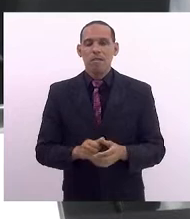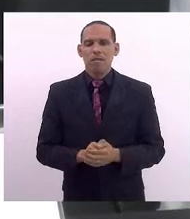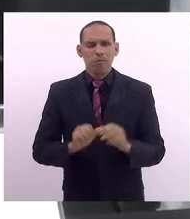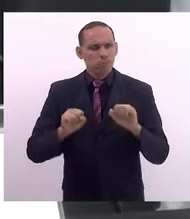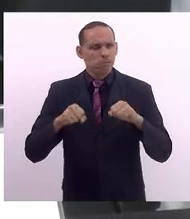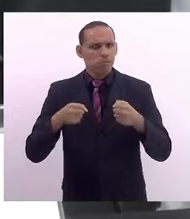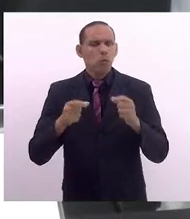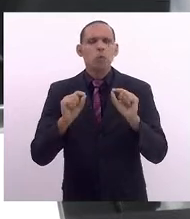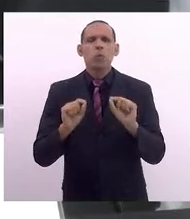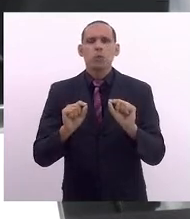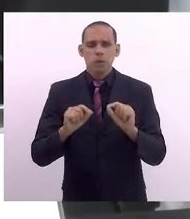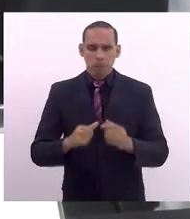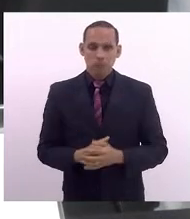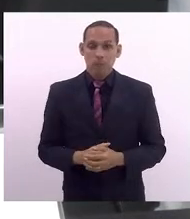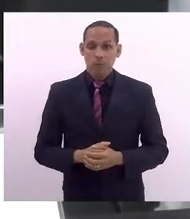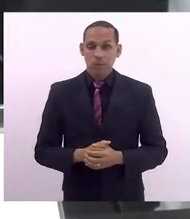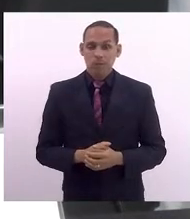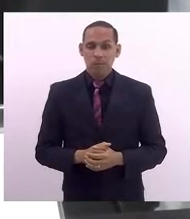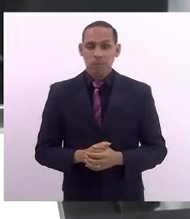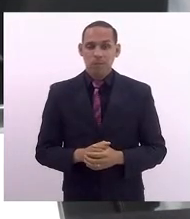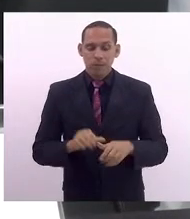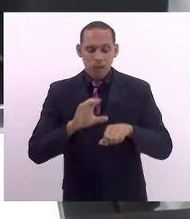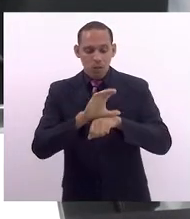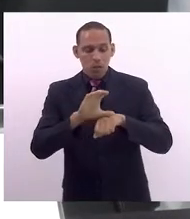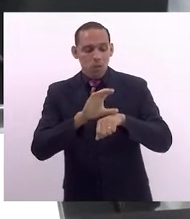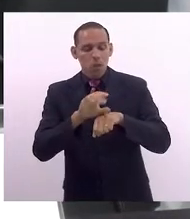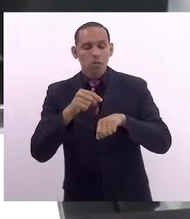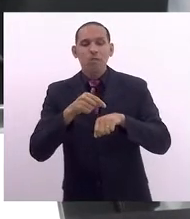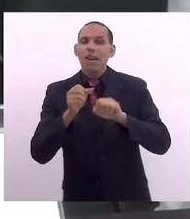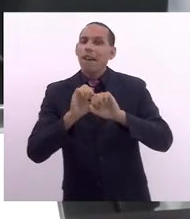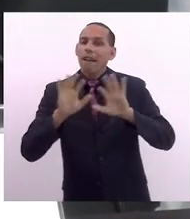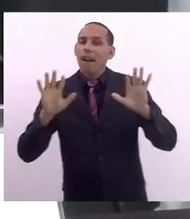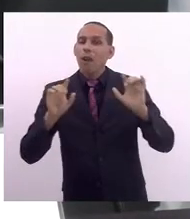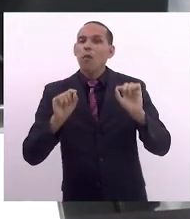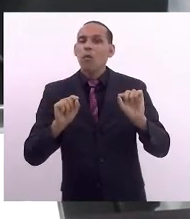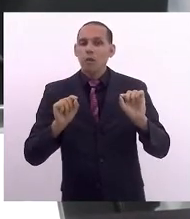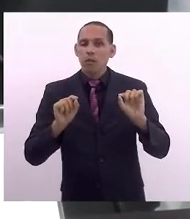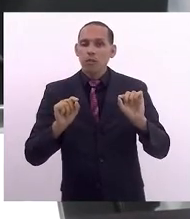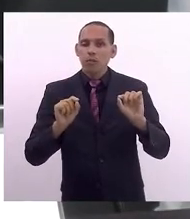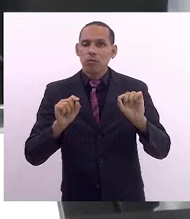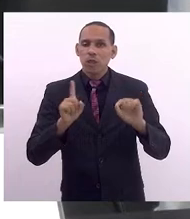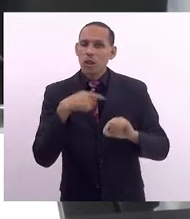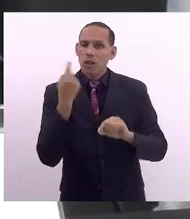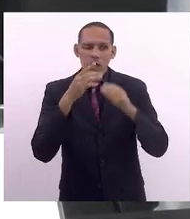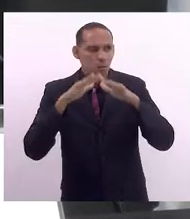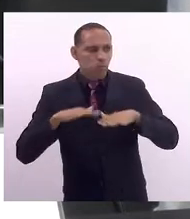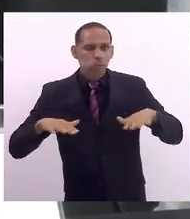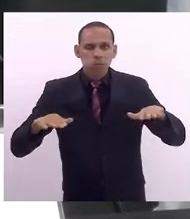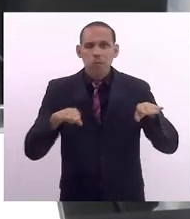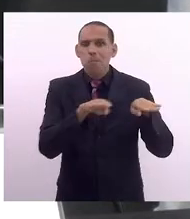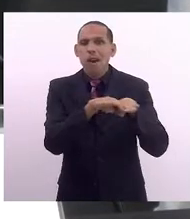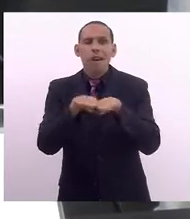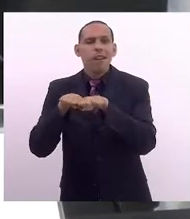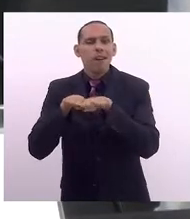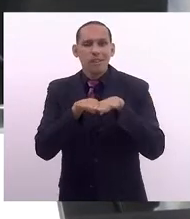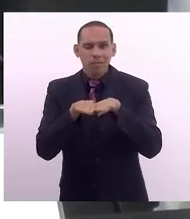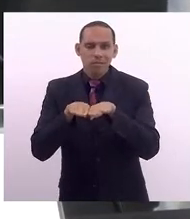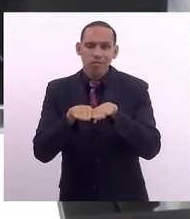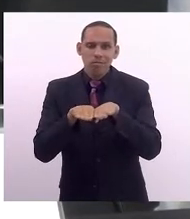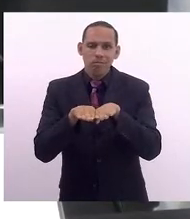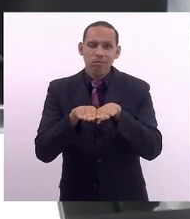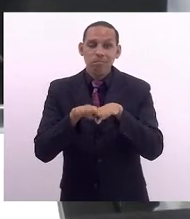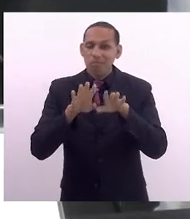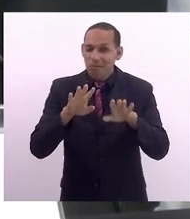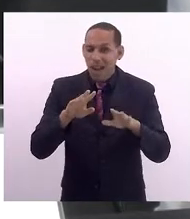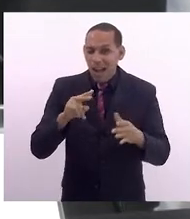ressaltar, né, que, assim, a Constituição ela é muito clara, né, todos nós somos iguais, Na prática, isso